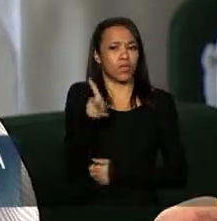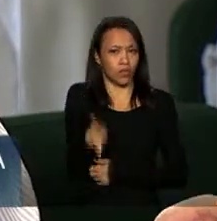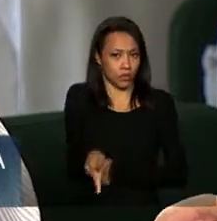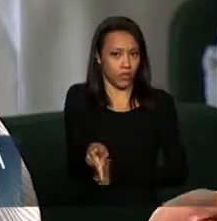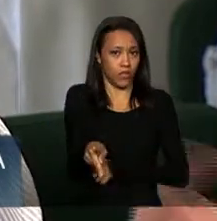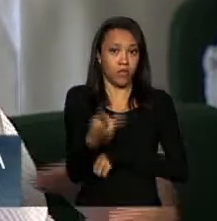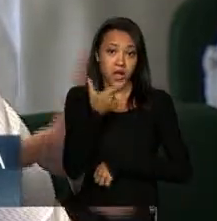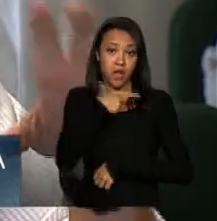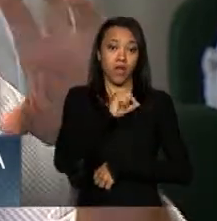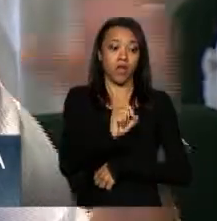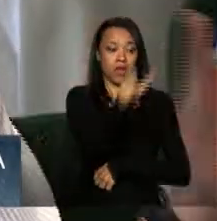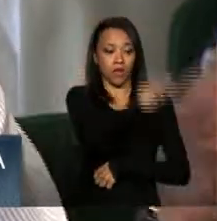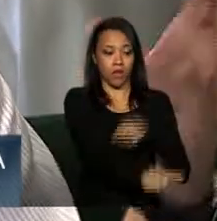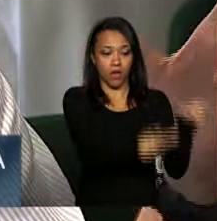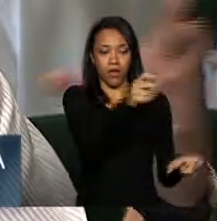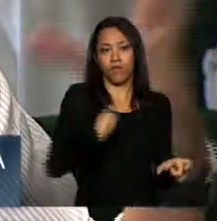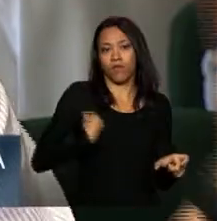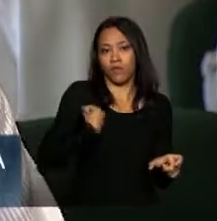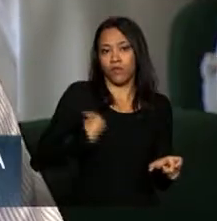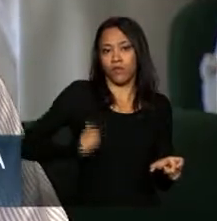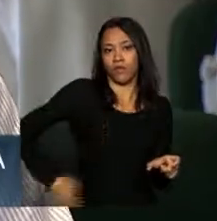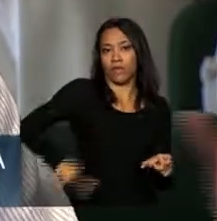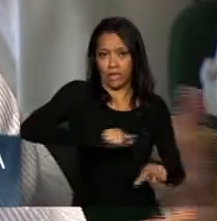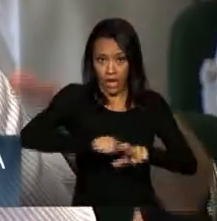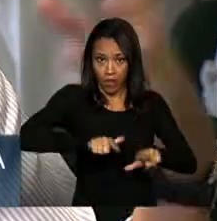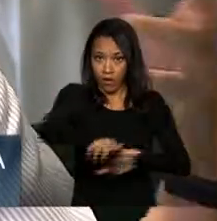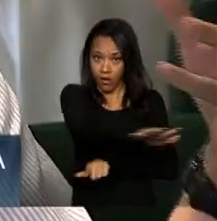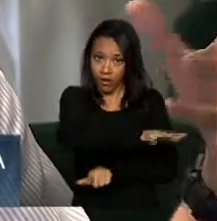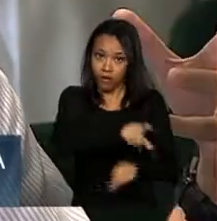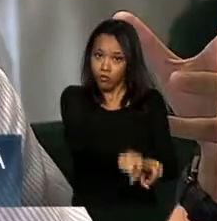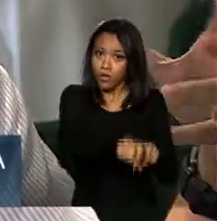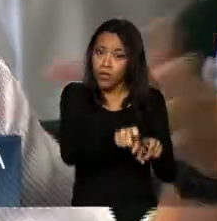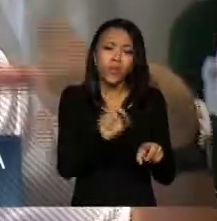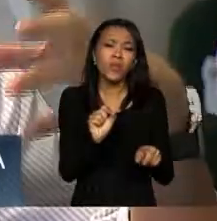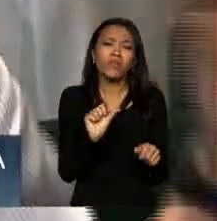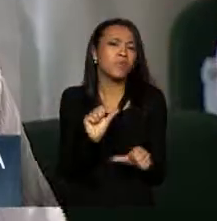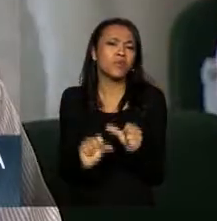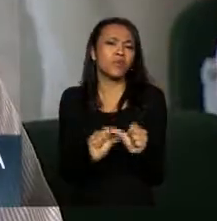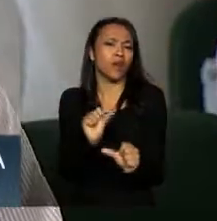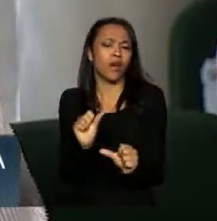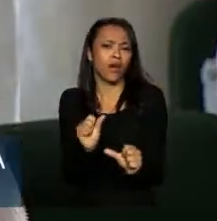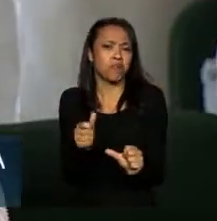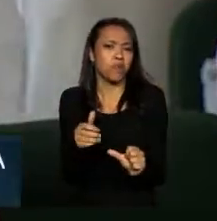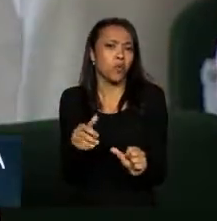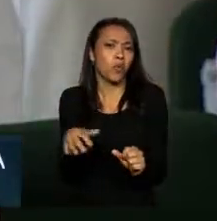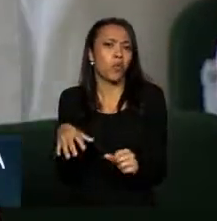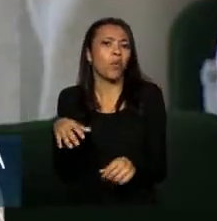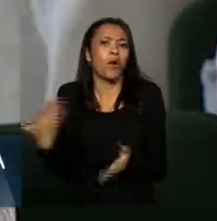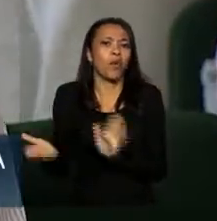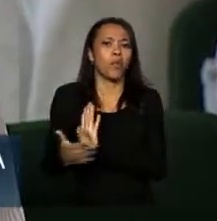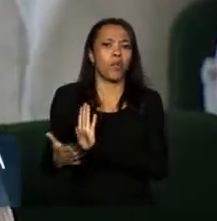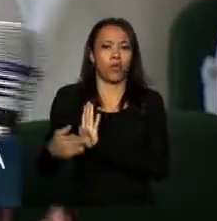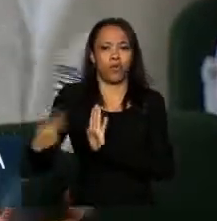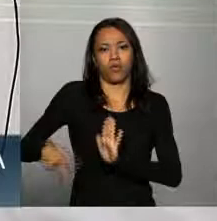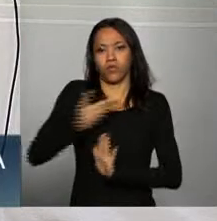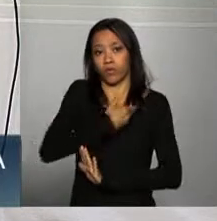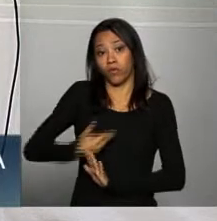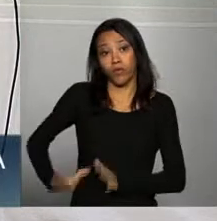agricultores familiares. Entender na prática o que vai mudar e qual que é a proposta do governo para isso.